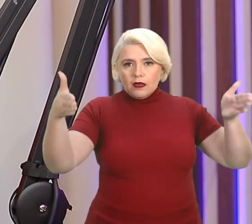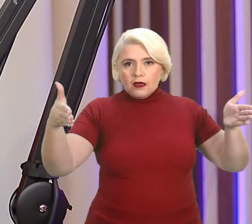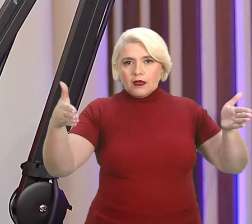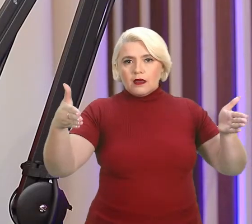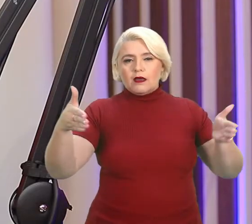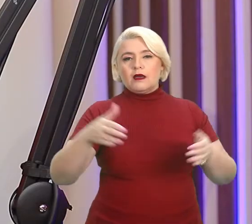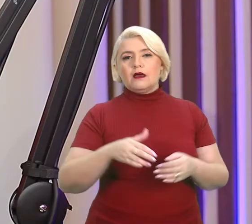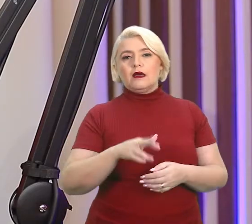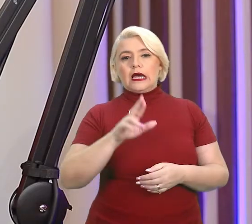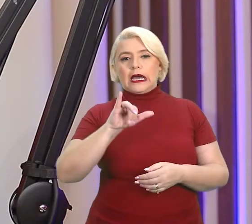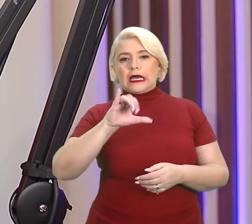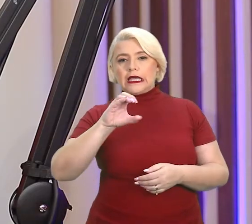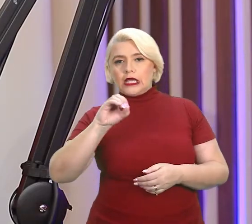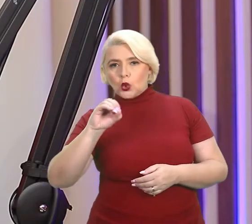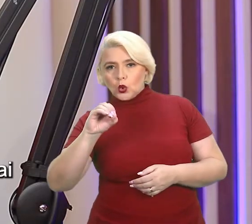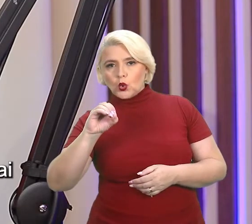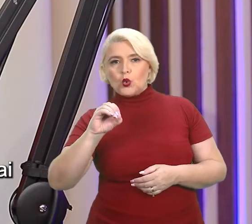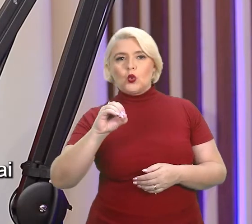estar